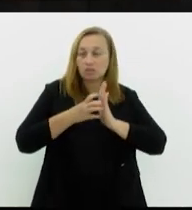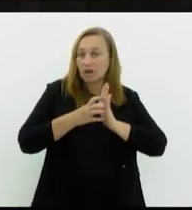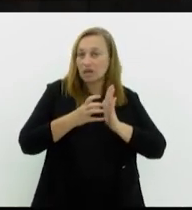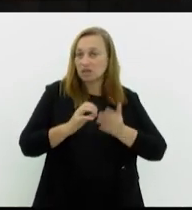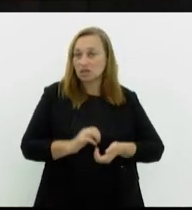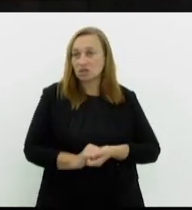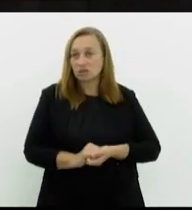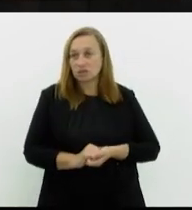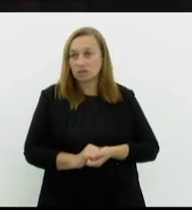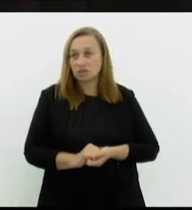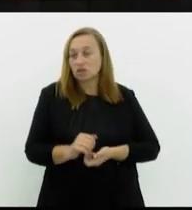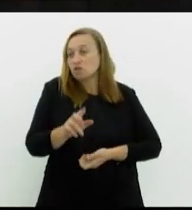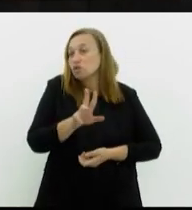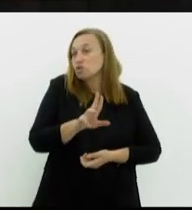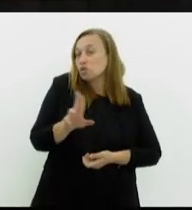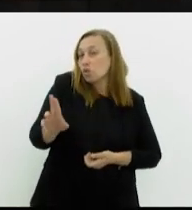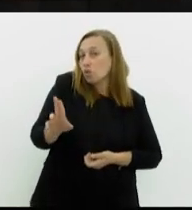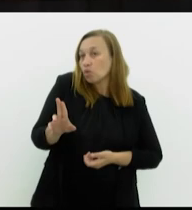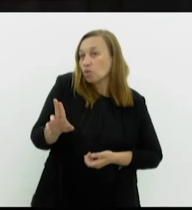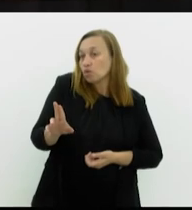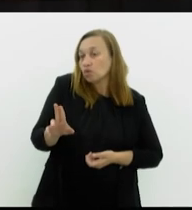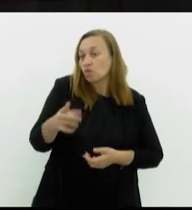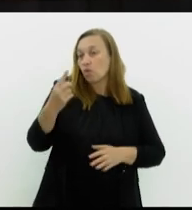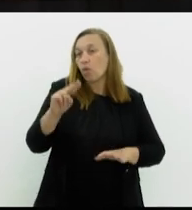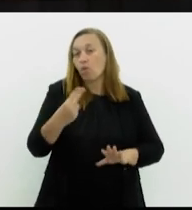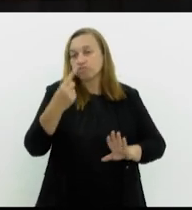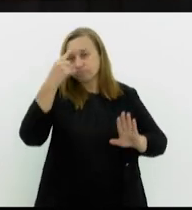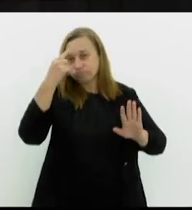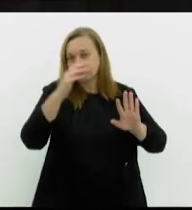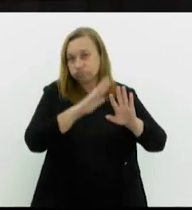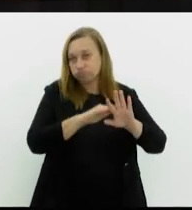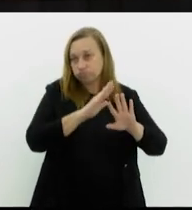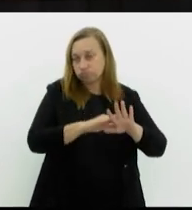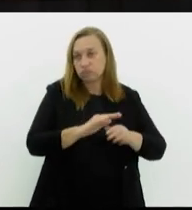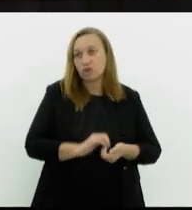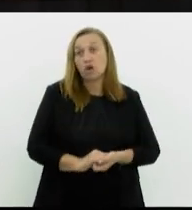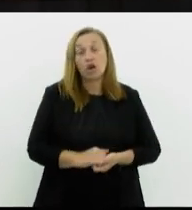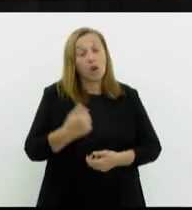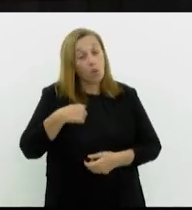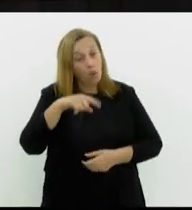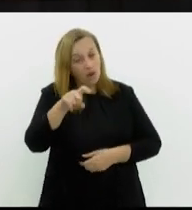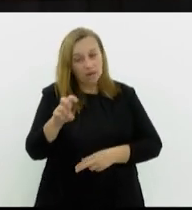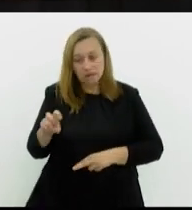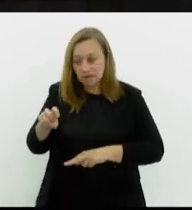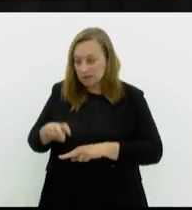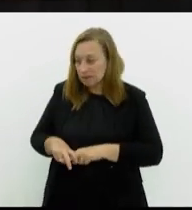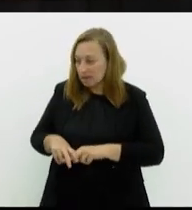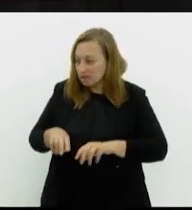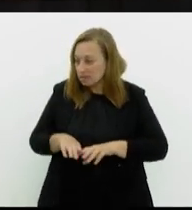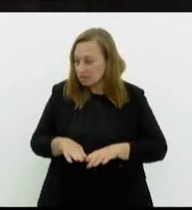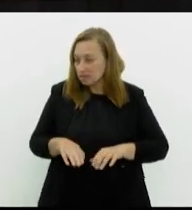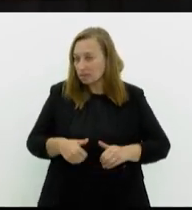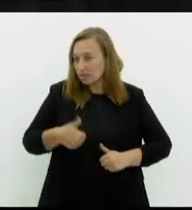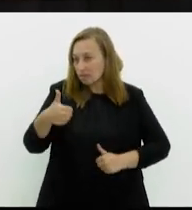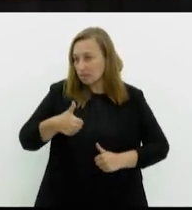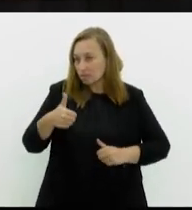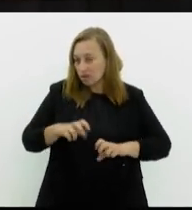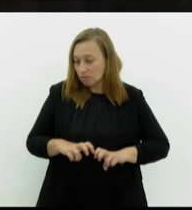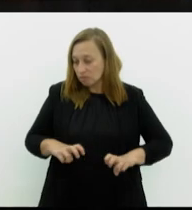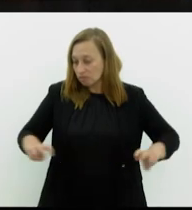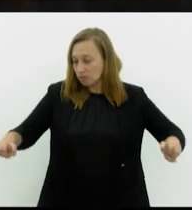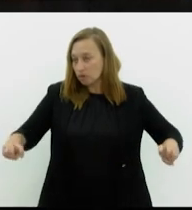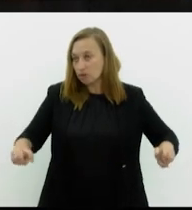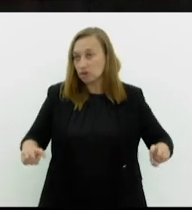de sobrenome ou de ideologia. Estou ali na primeira fila, sentado, senhor presidente,